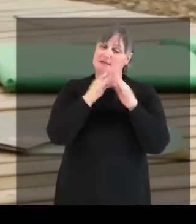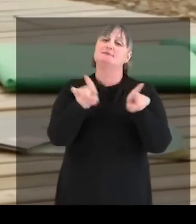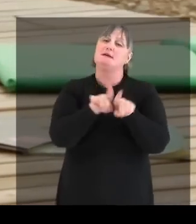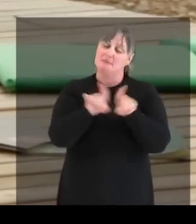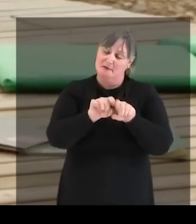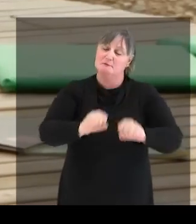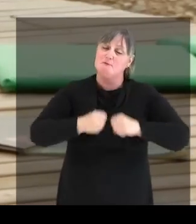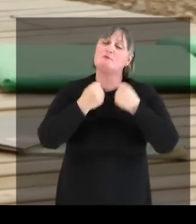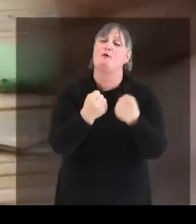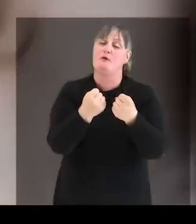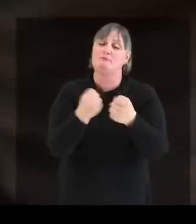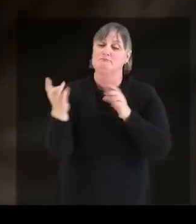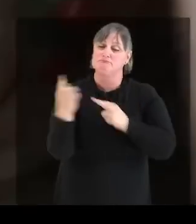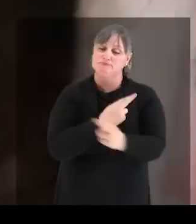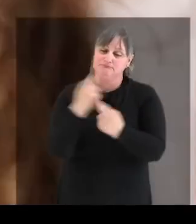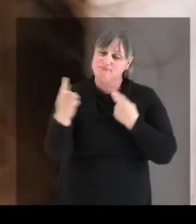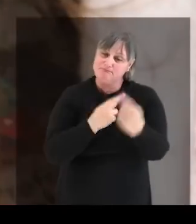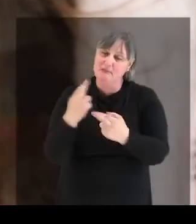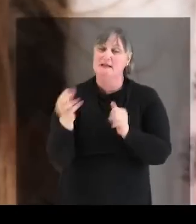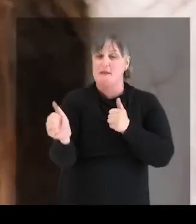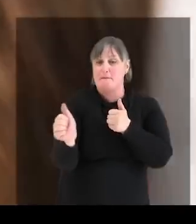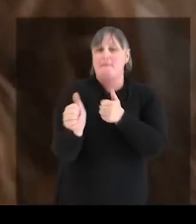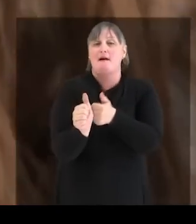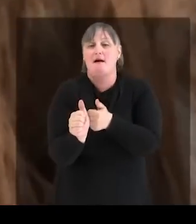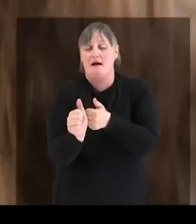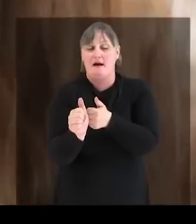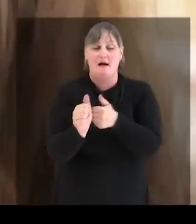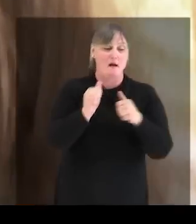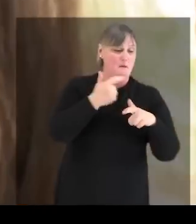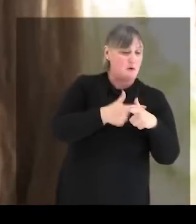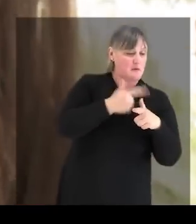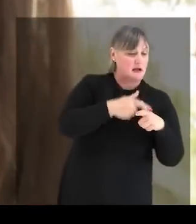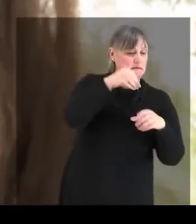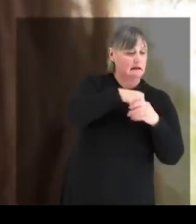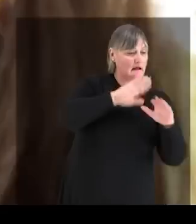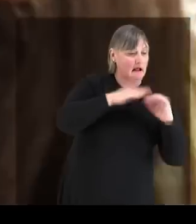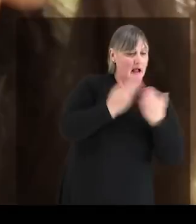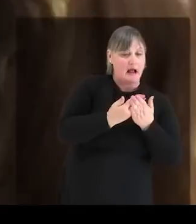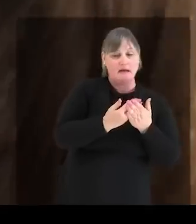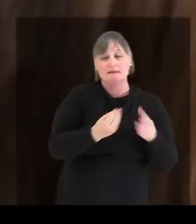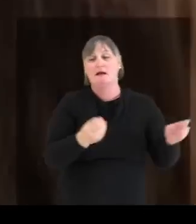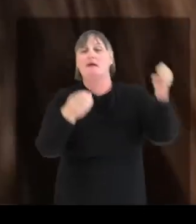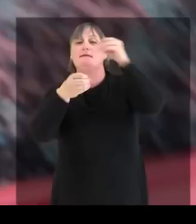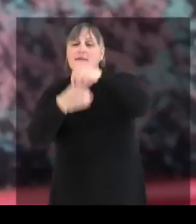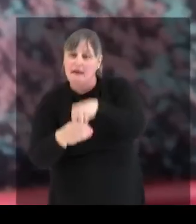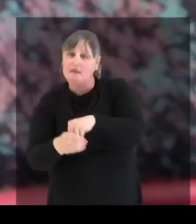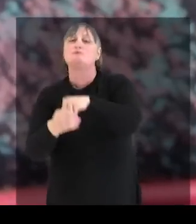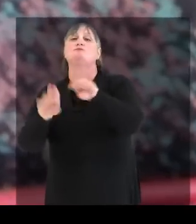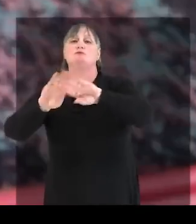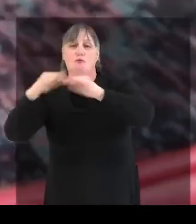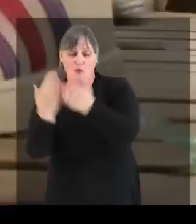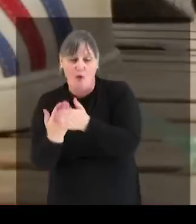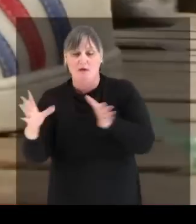casa. Essa relação fortalece muito e traz proximidade dos problemas de casa para dentro da escola também. Então